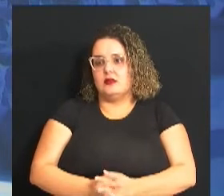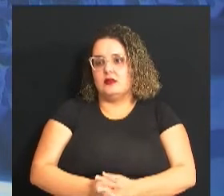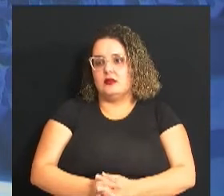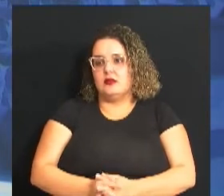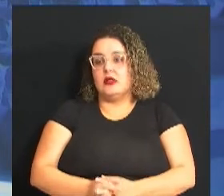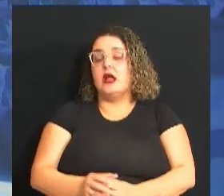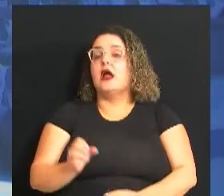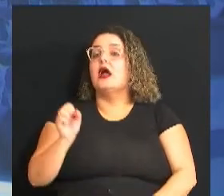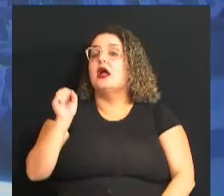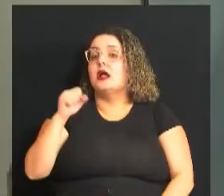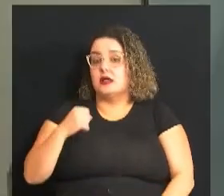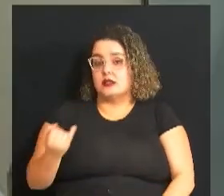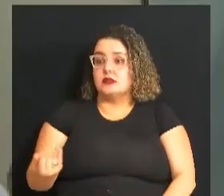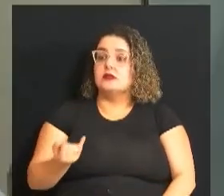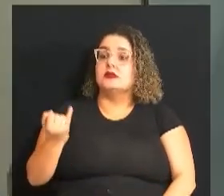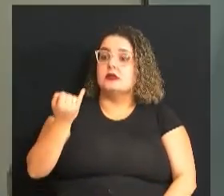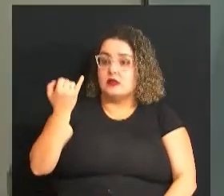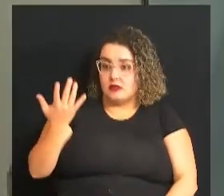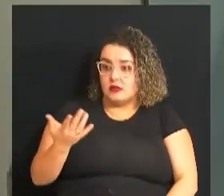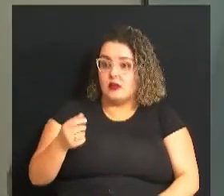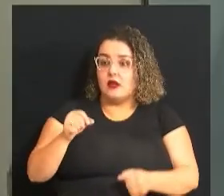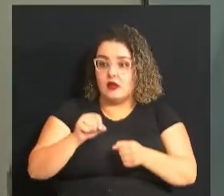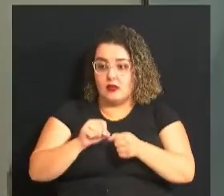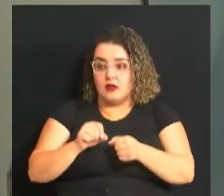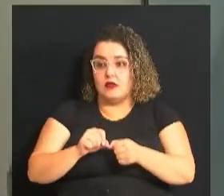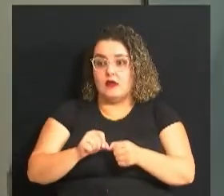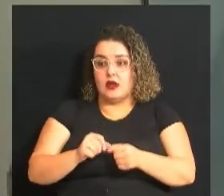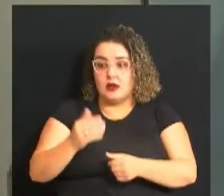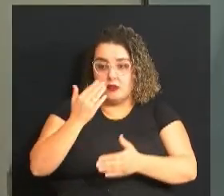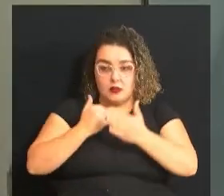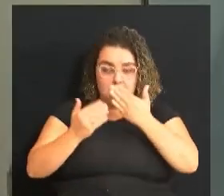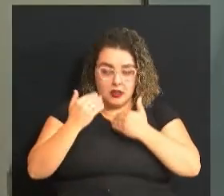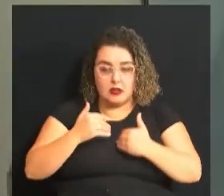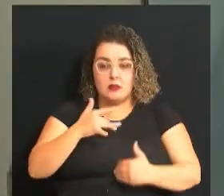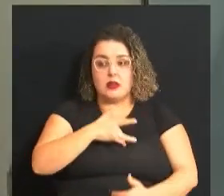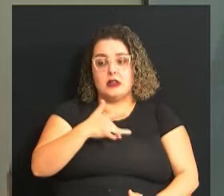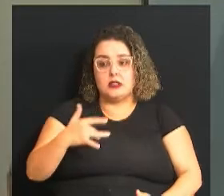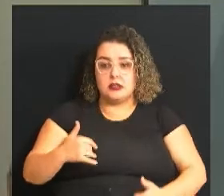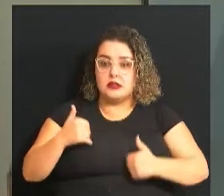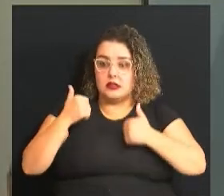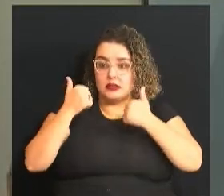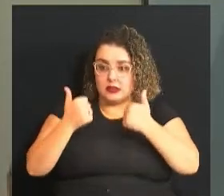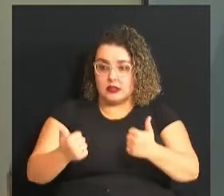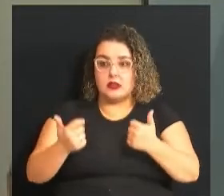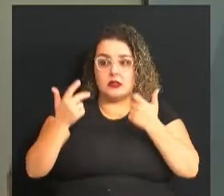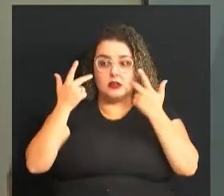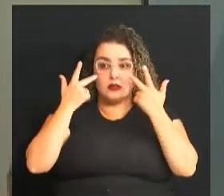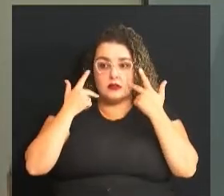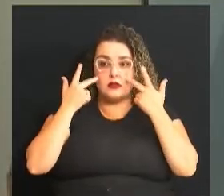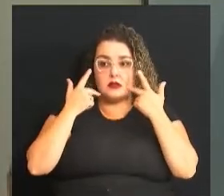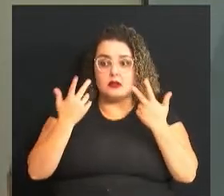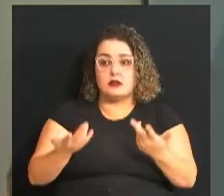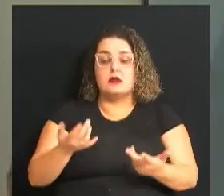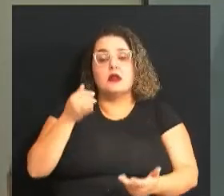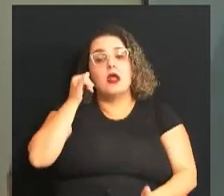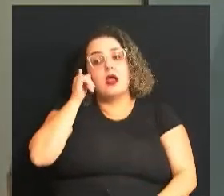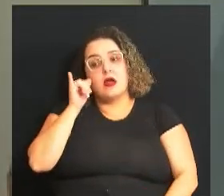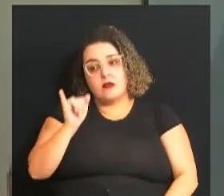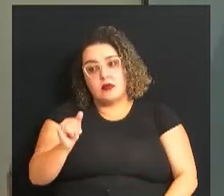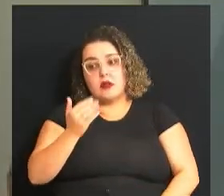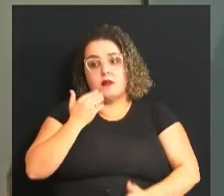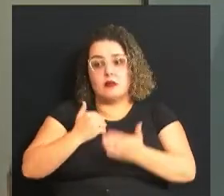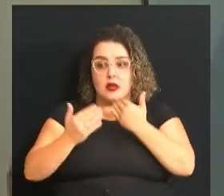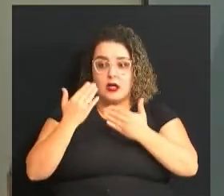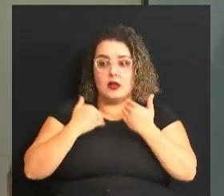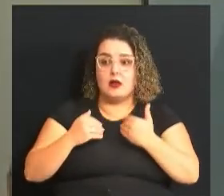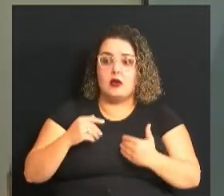Sim, é importante que faça uma dieta bem saudável com alimentos naturais. Então, evitar alimentos